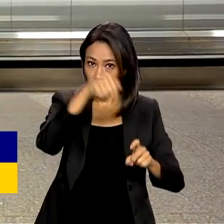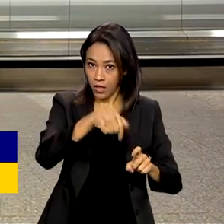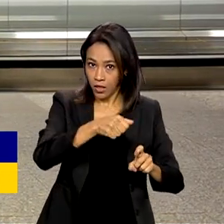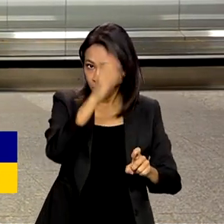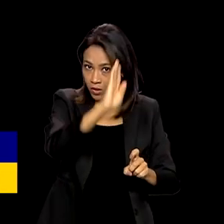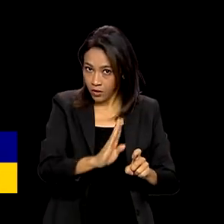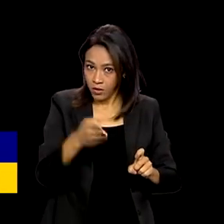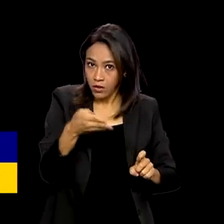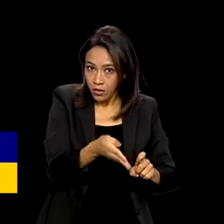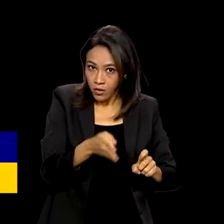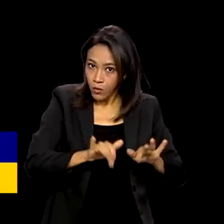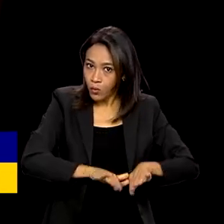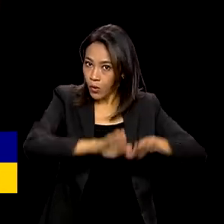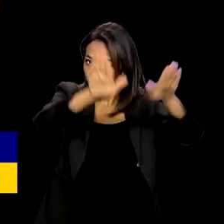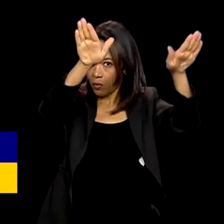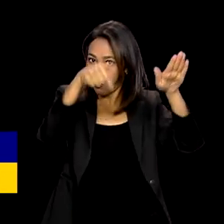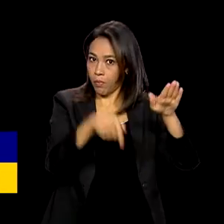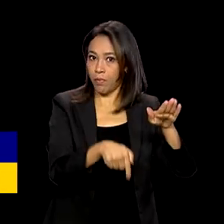operação aqui